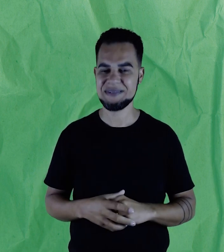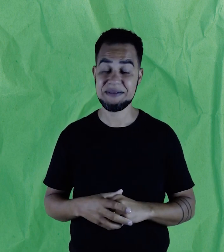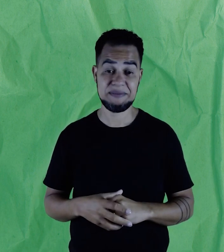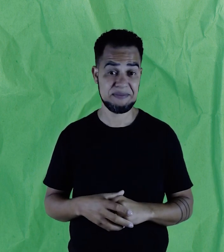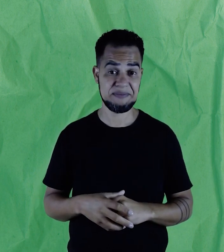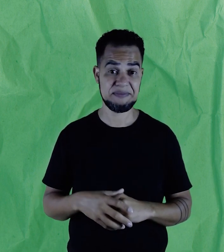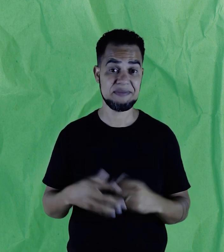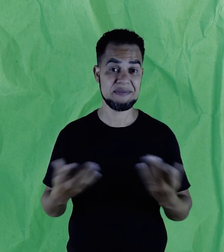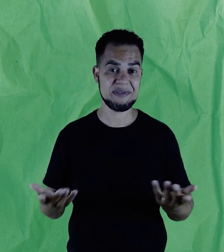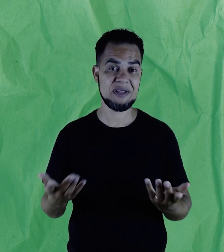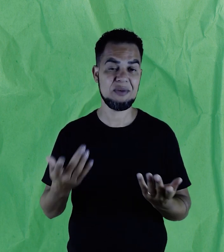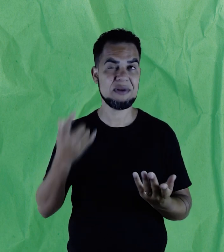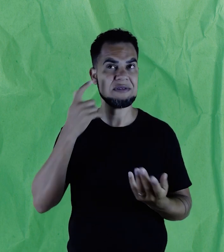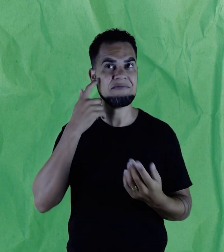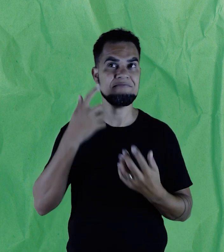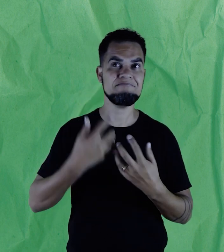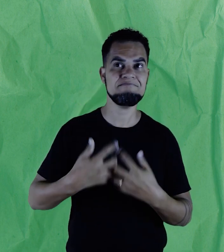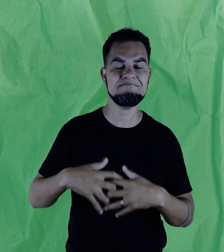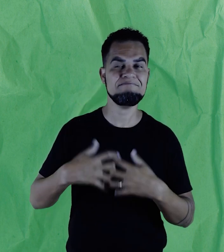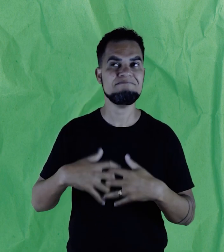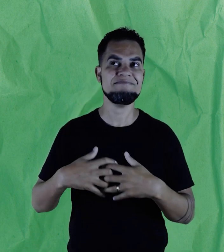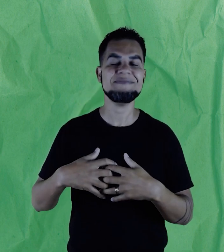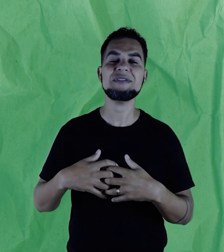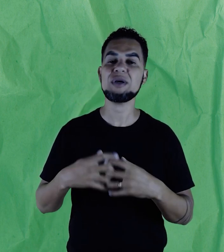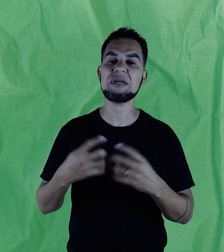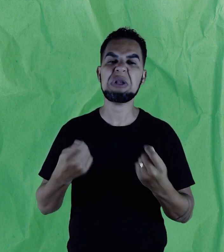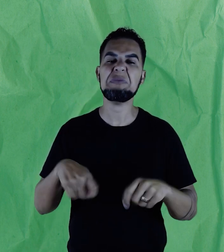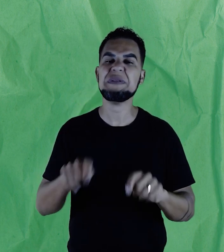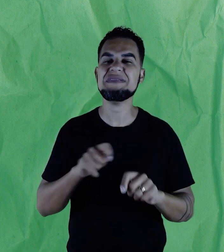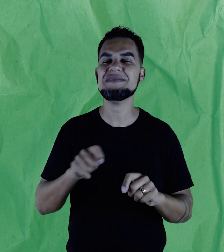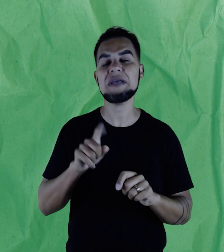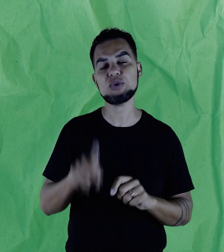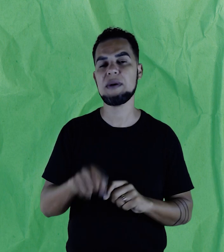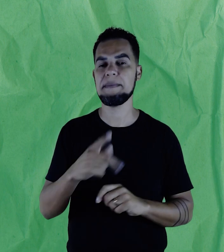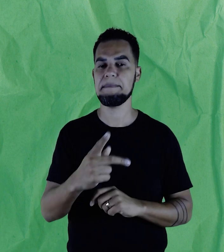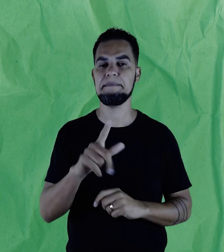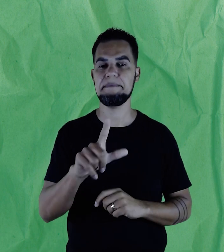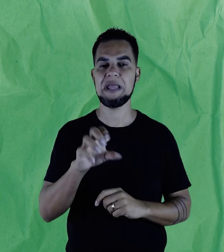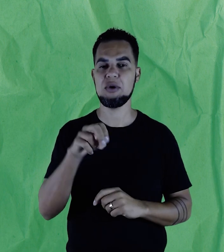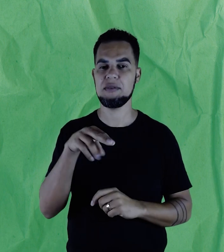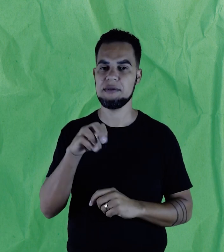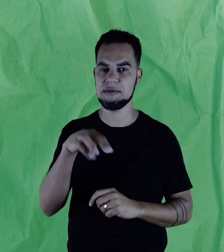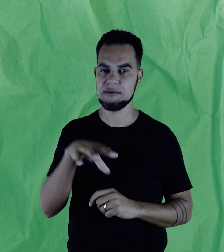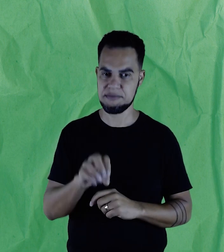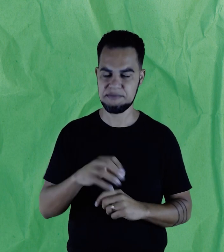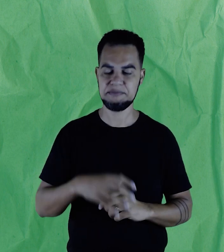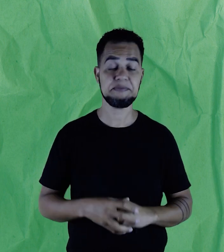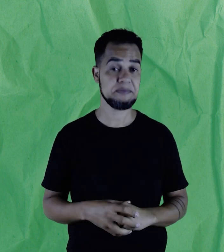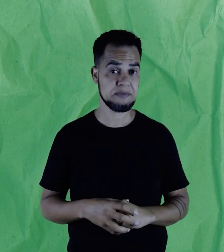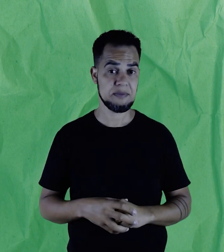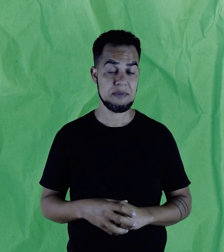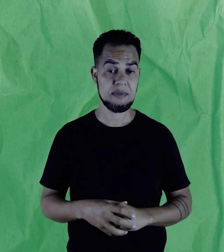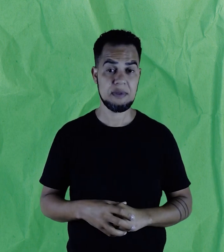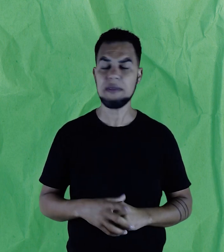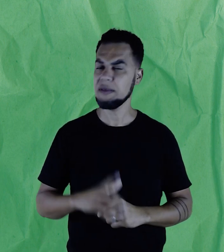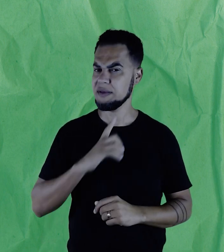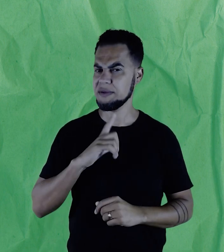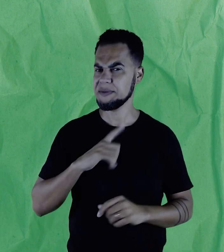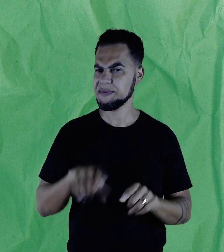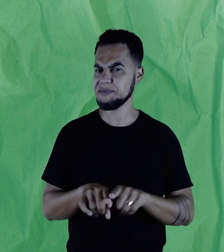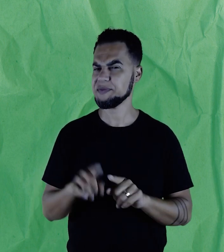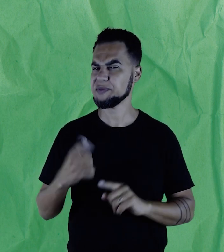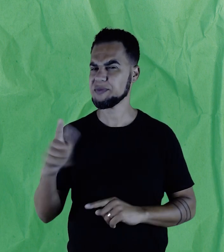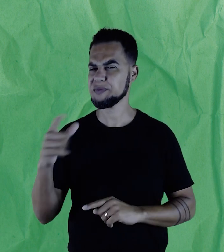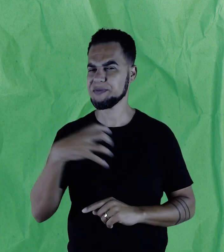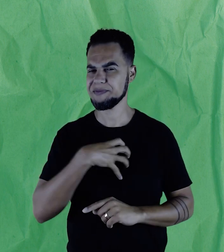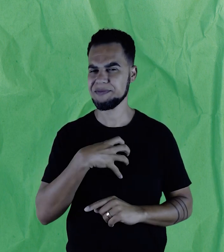Essa repetição desnecessária é chamada de pleonasmo. Também temos uma outra forma de repetição, mas aí nesse caso